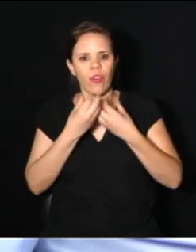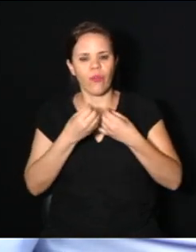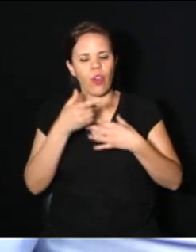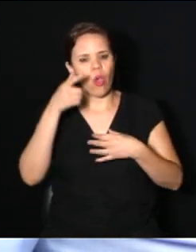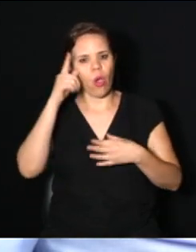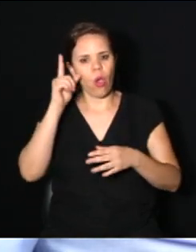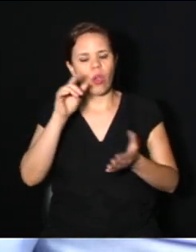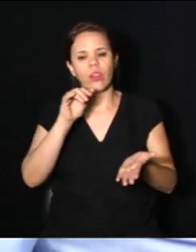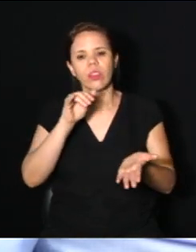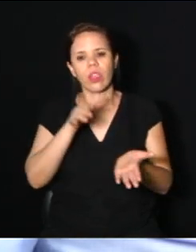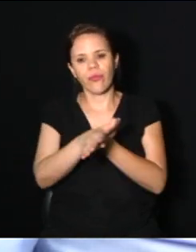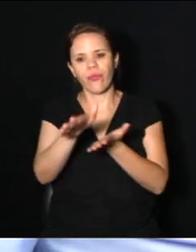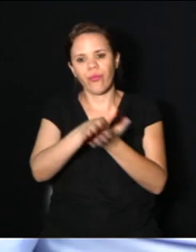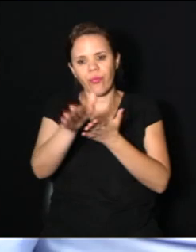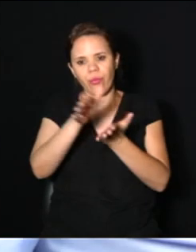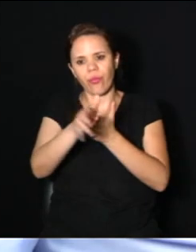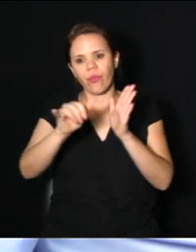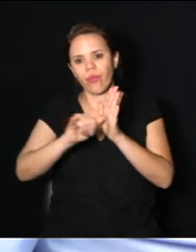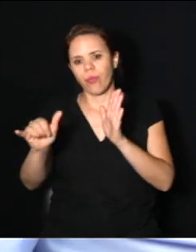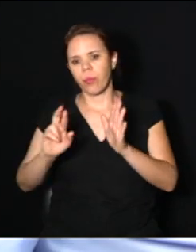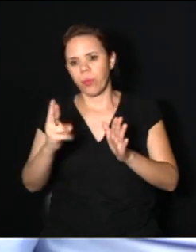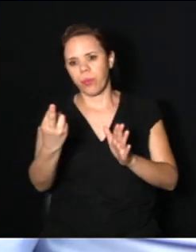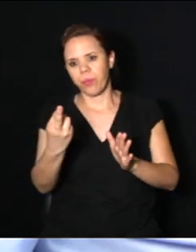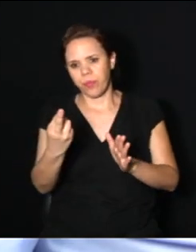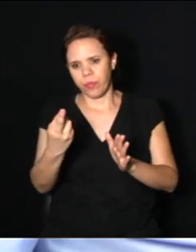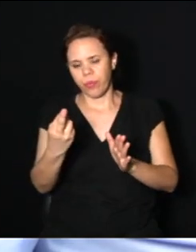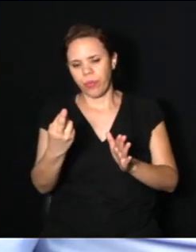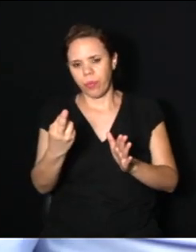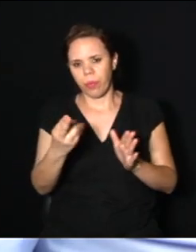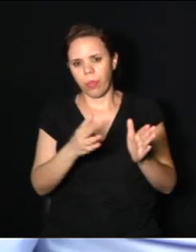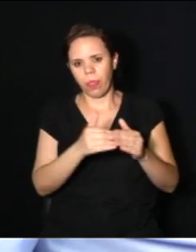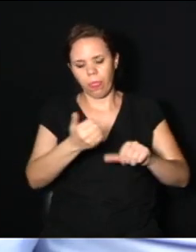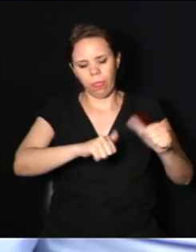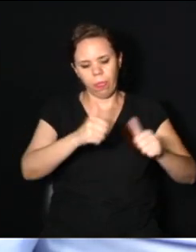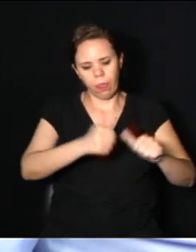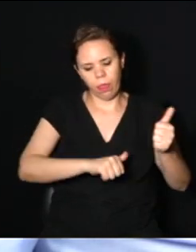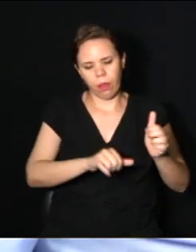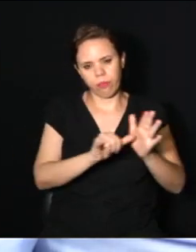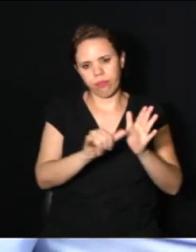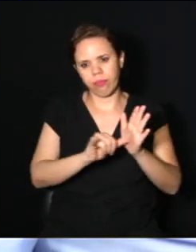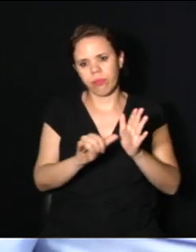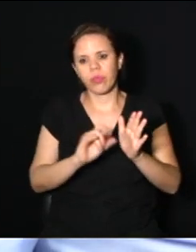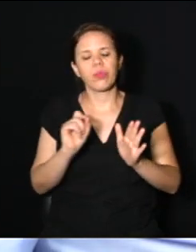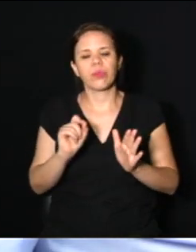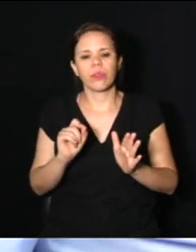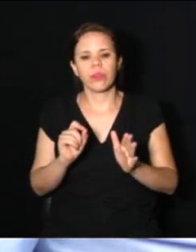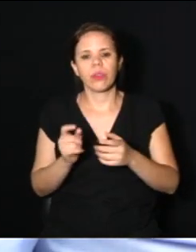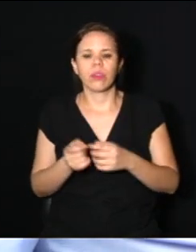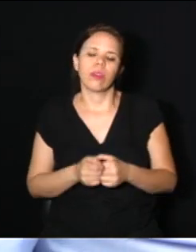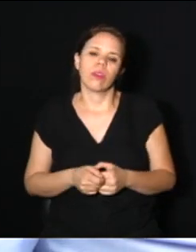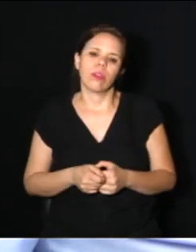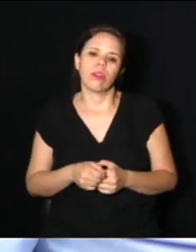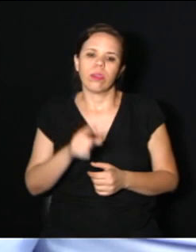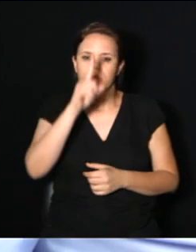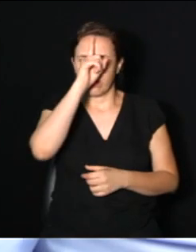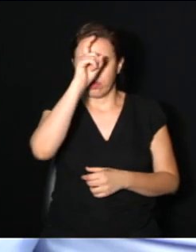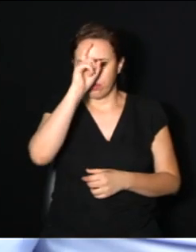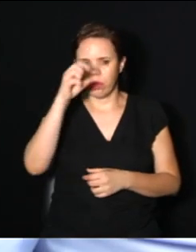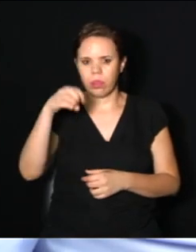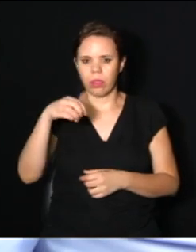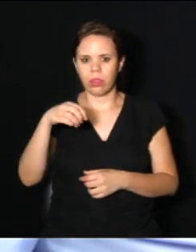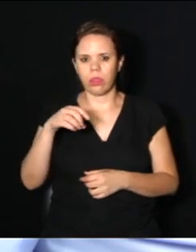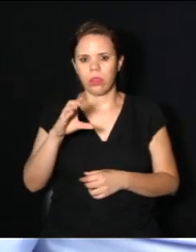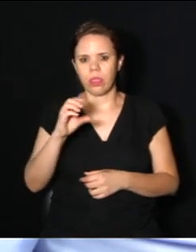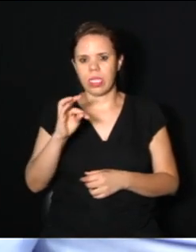foi publicado o resultado da licitação no Diário Oficial. A beneficência hospitalar Cesário Landi